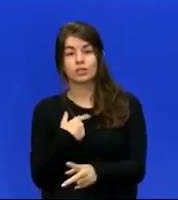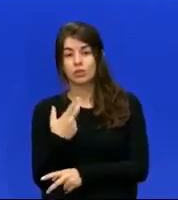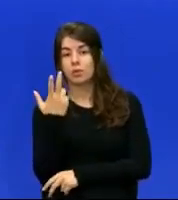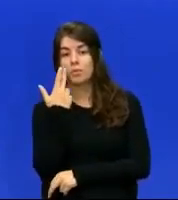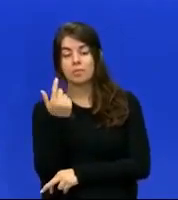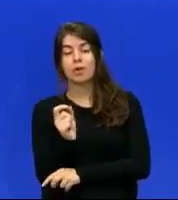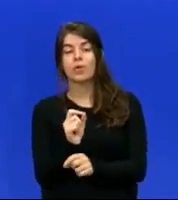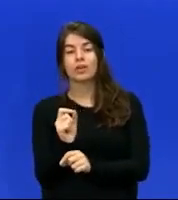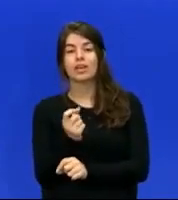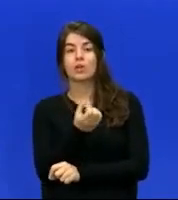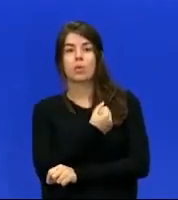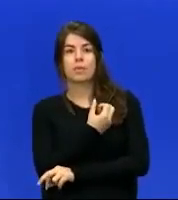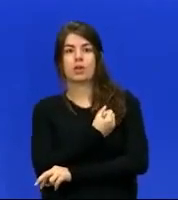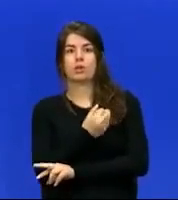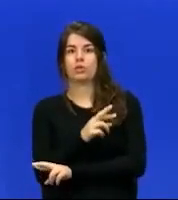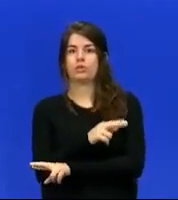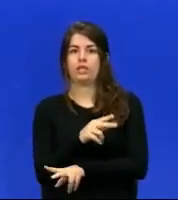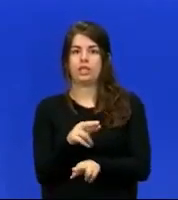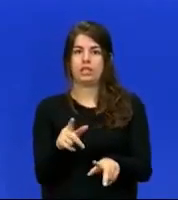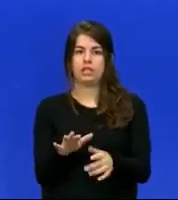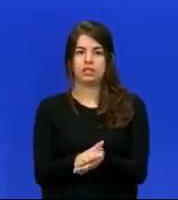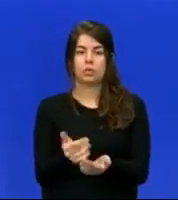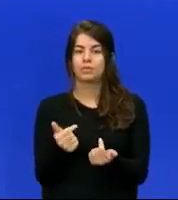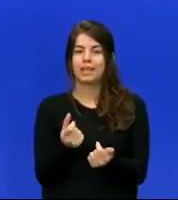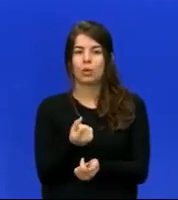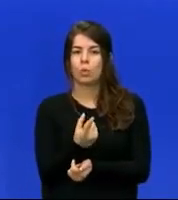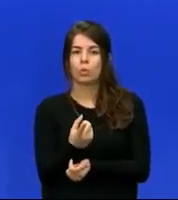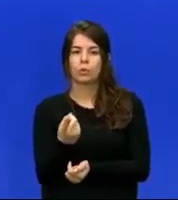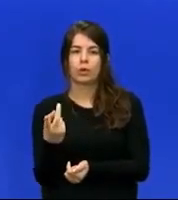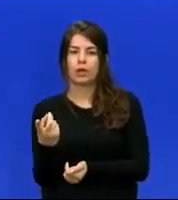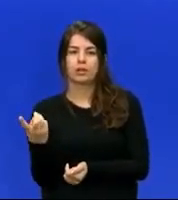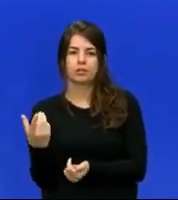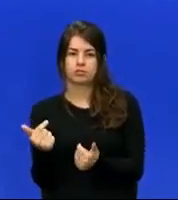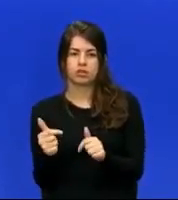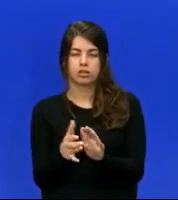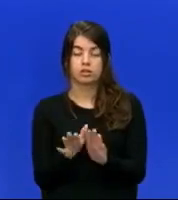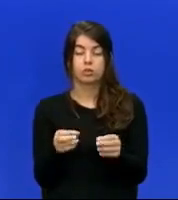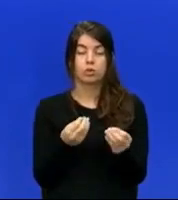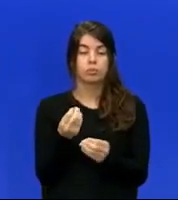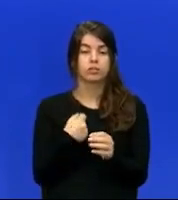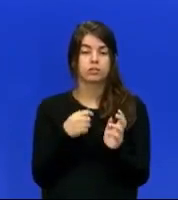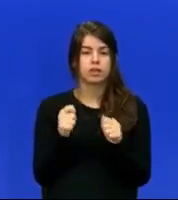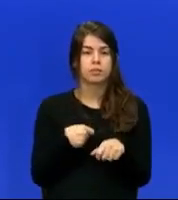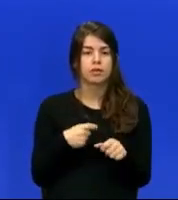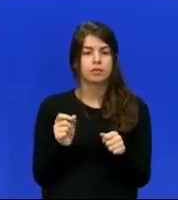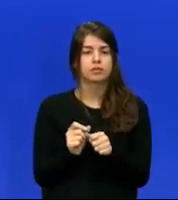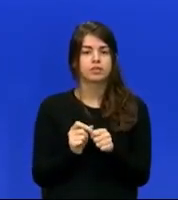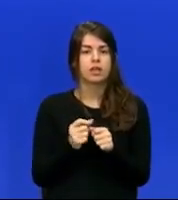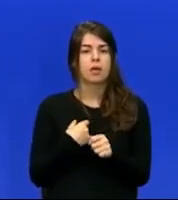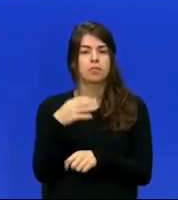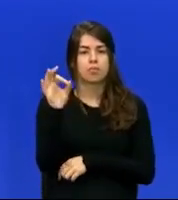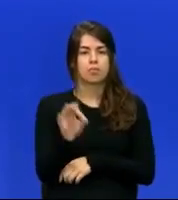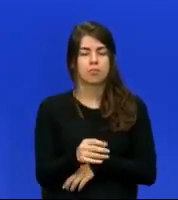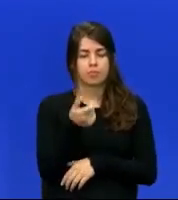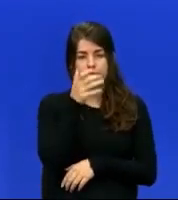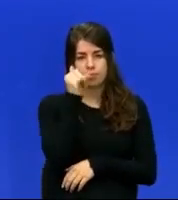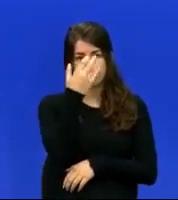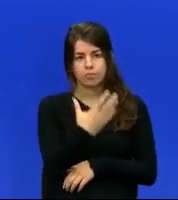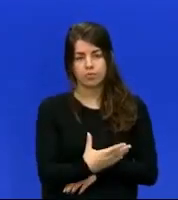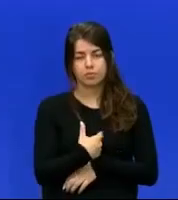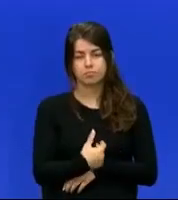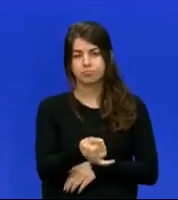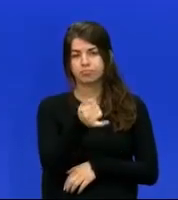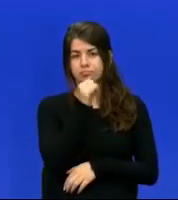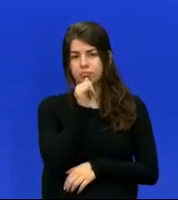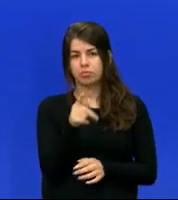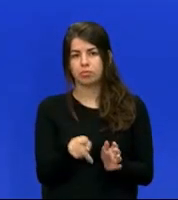não. Nesse caso, vamos entender como é que construímos a probabilidade. Não é? Então,